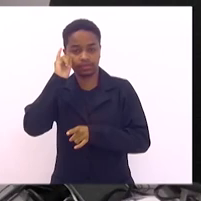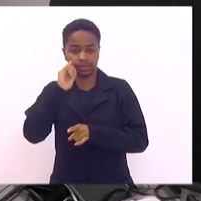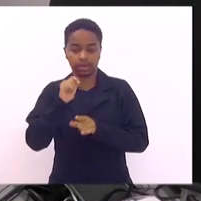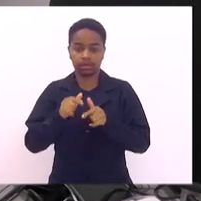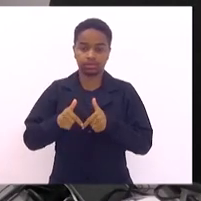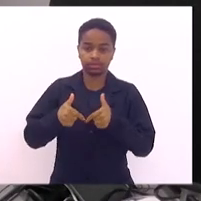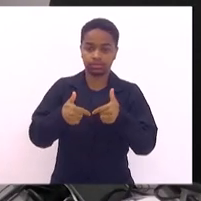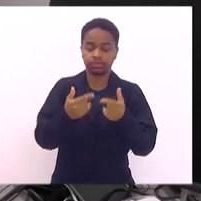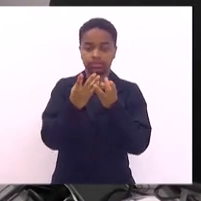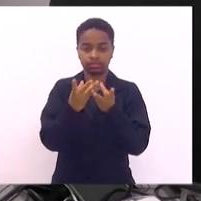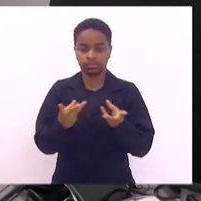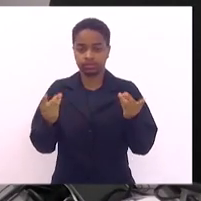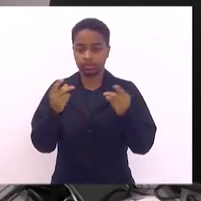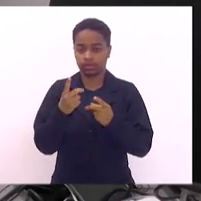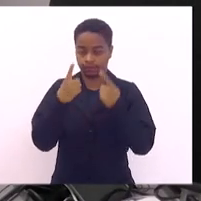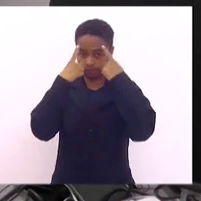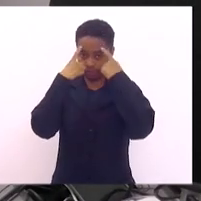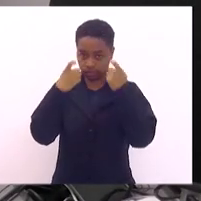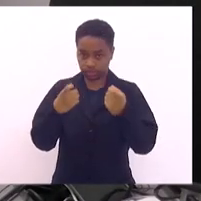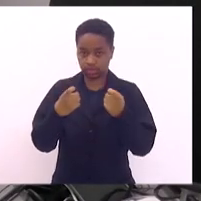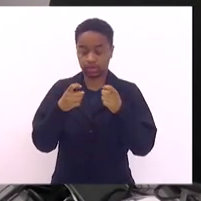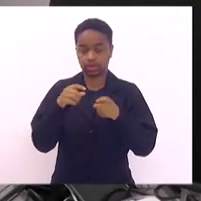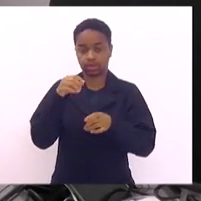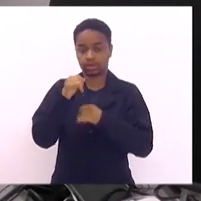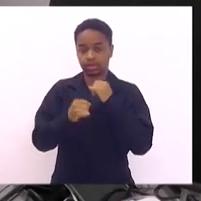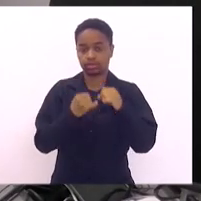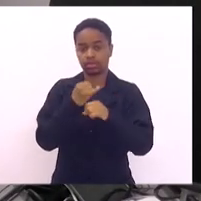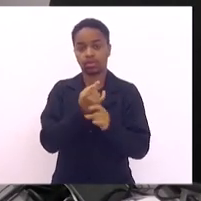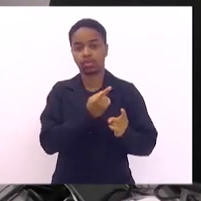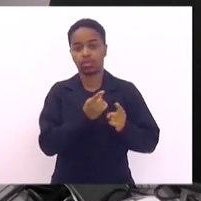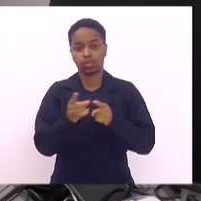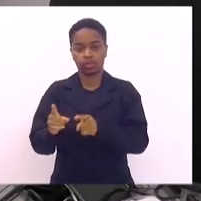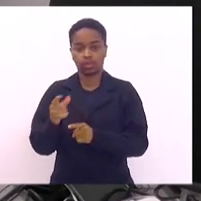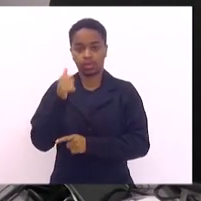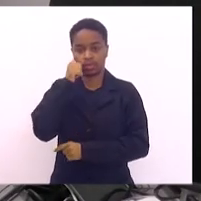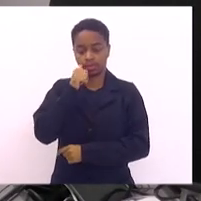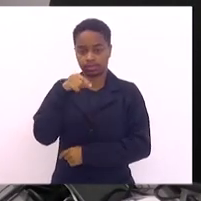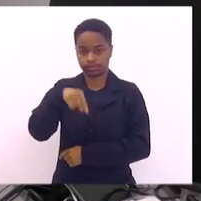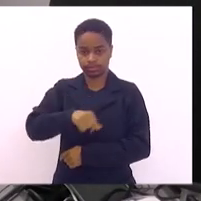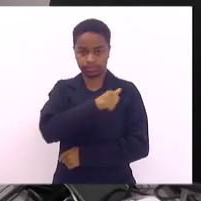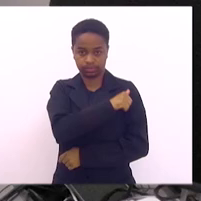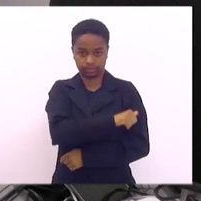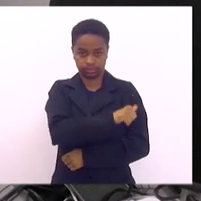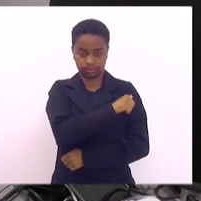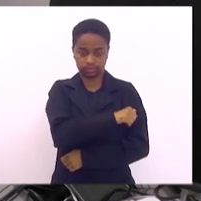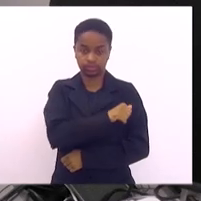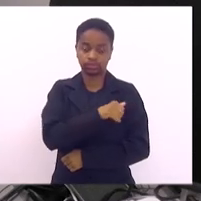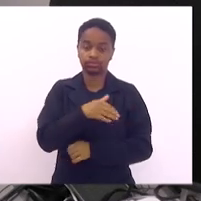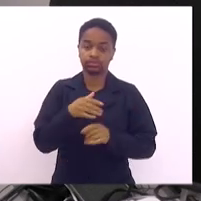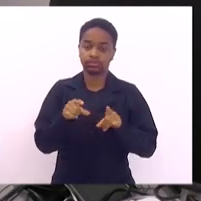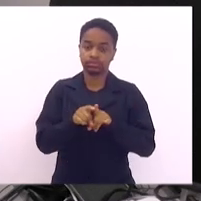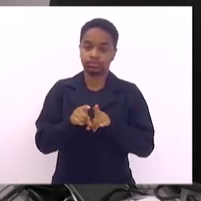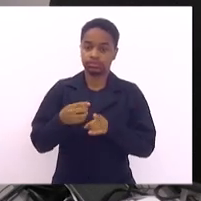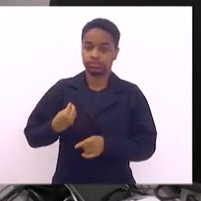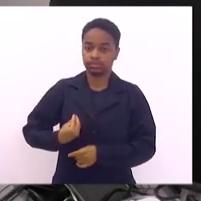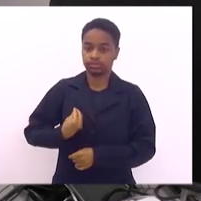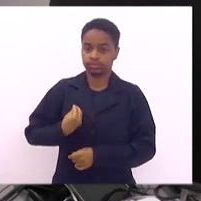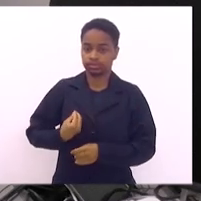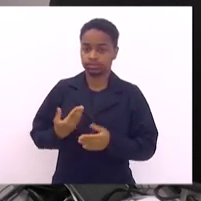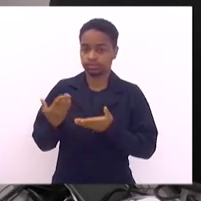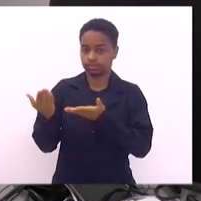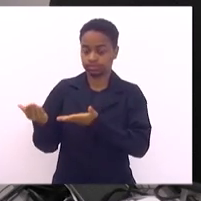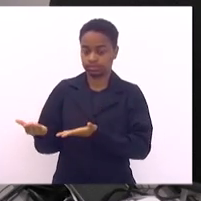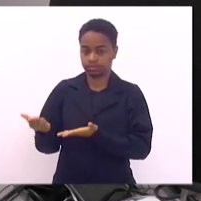dos casos de violência cibernética contra as mulheres no Estado do Rio de Janeiro, e contando com a presença da